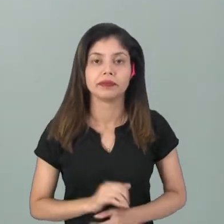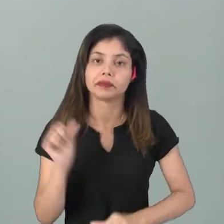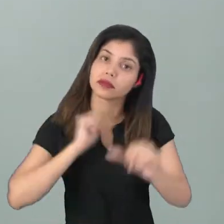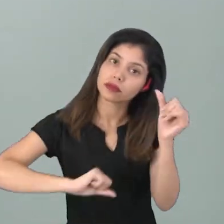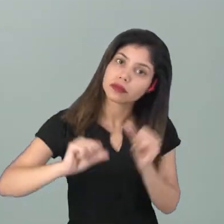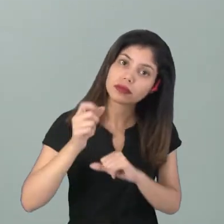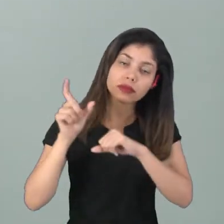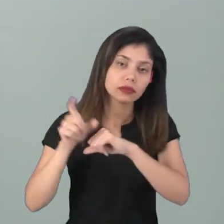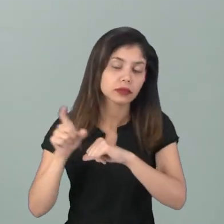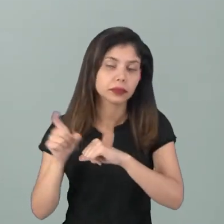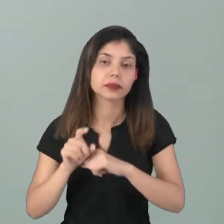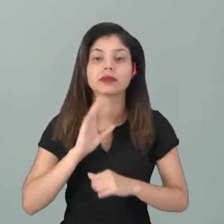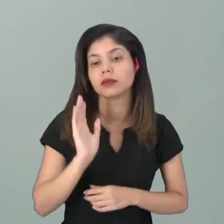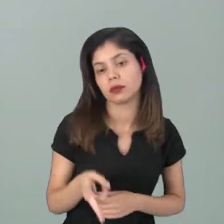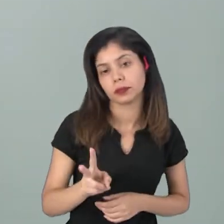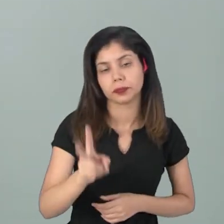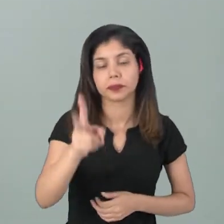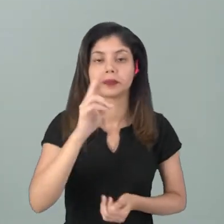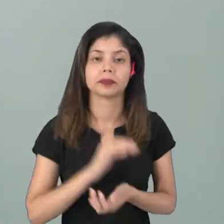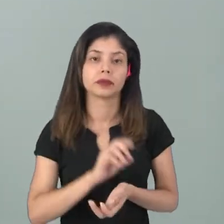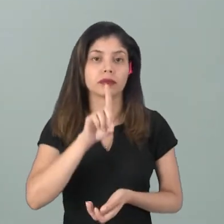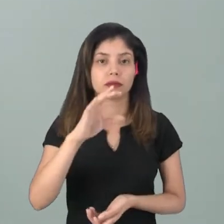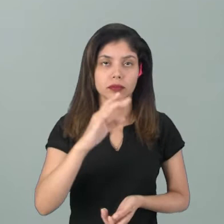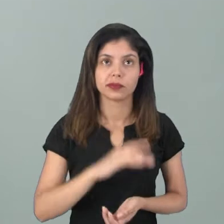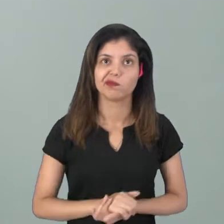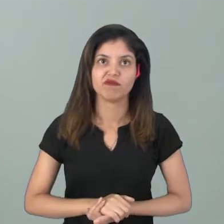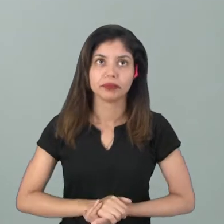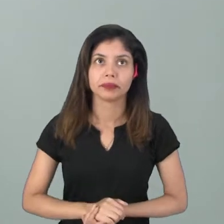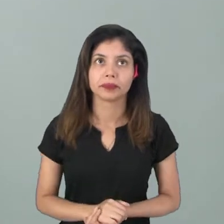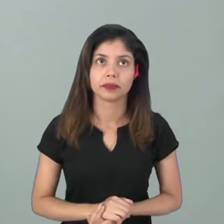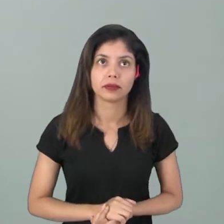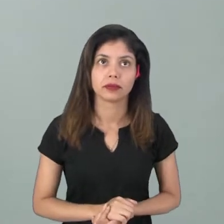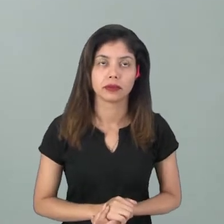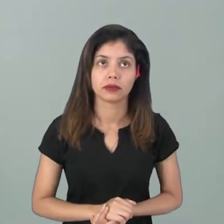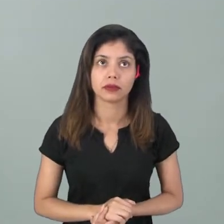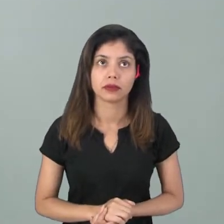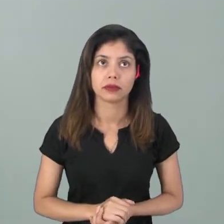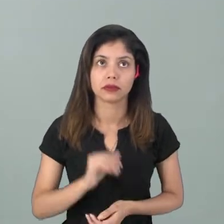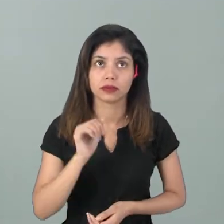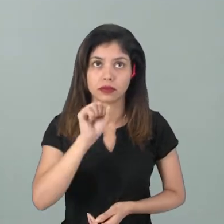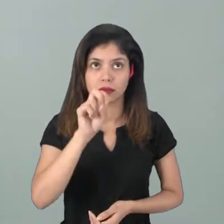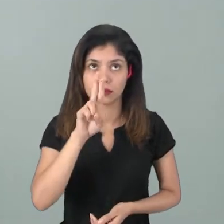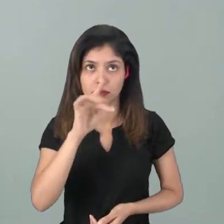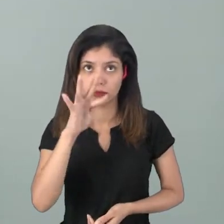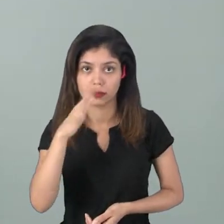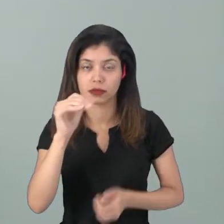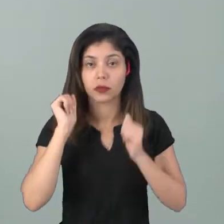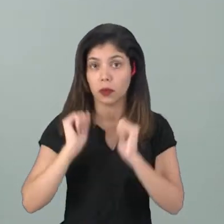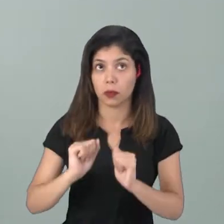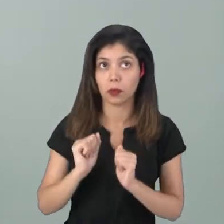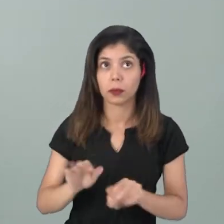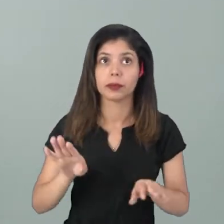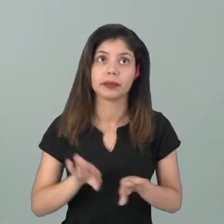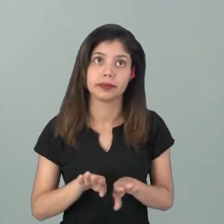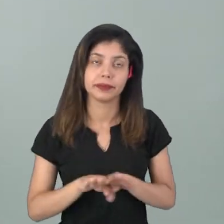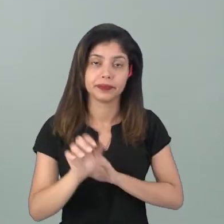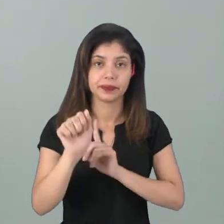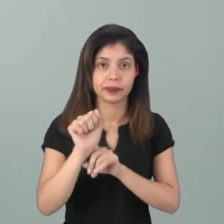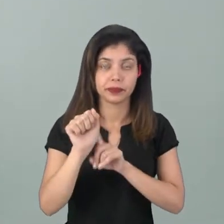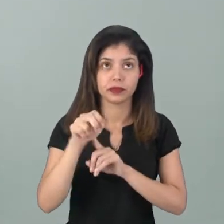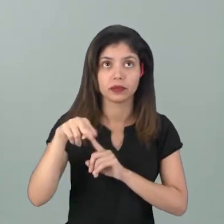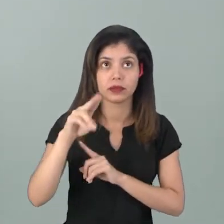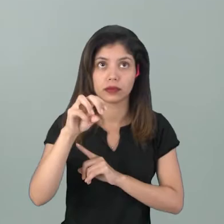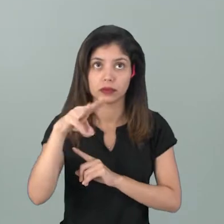vira um substantivo, e assim mudando de classe gramatical. A derivação sufixal ela pode ser